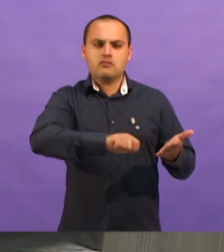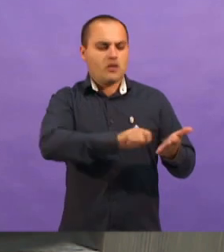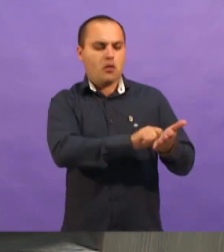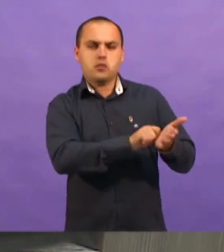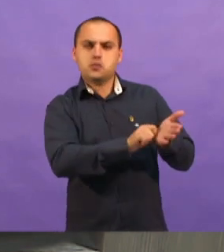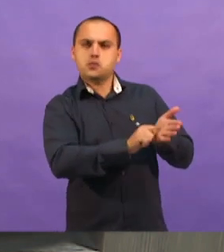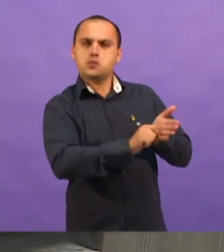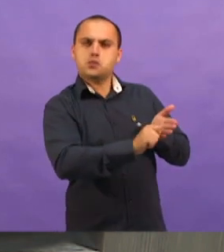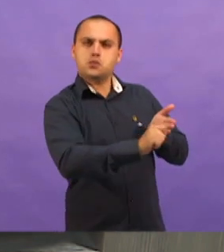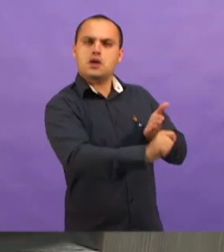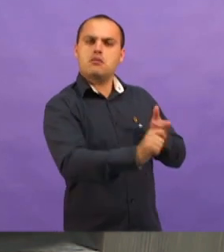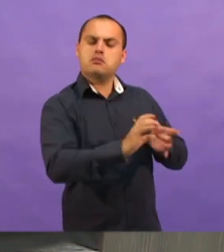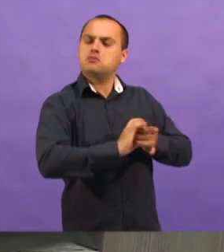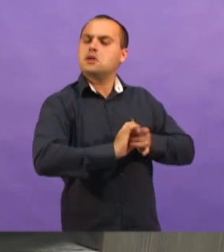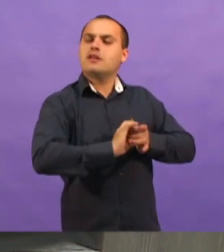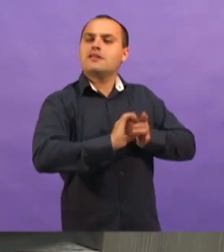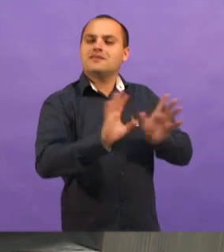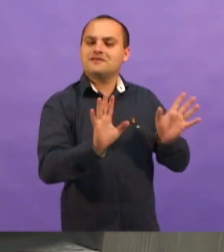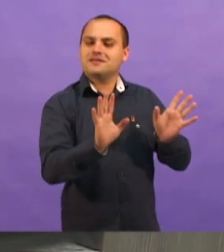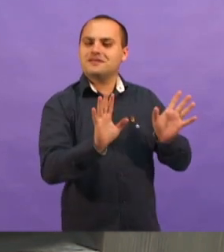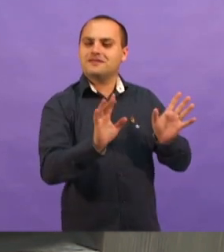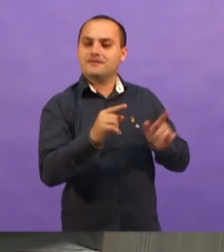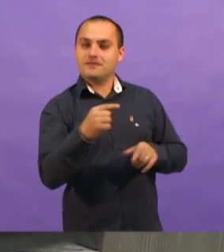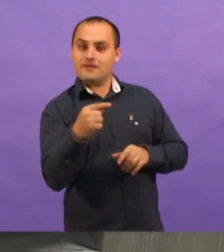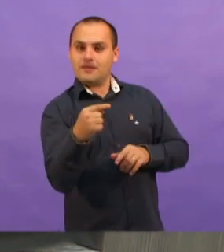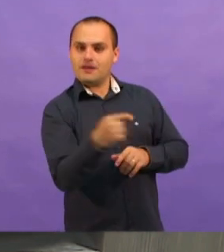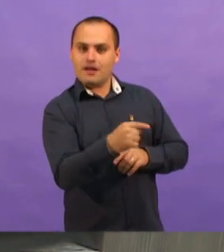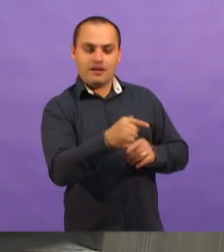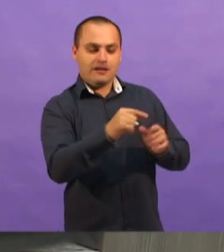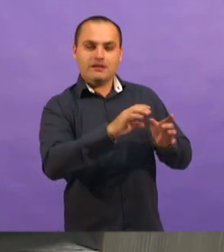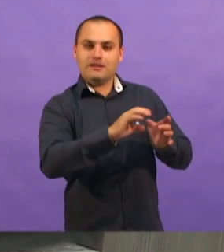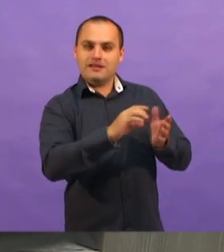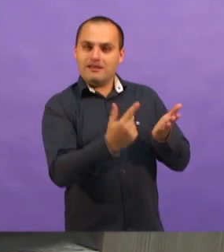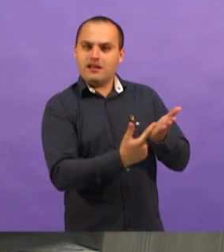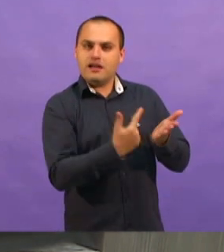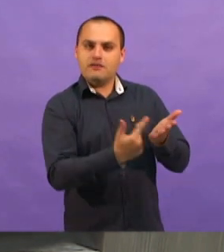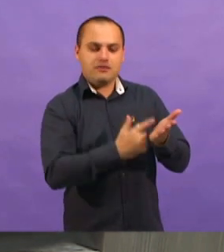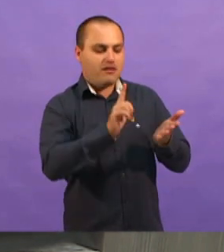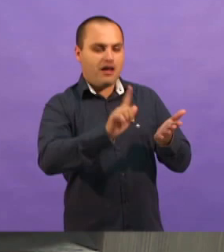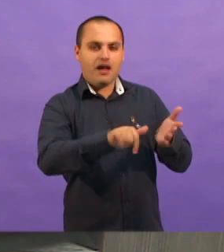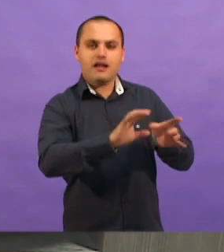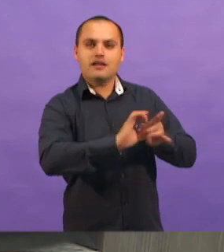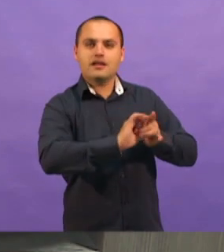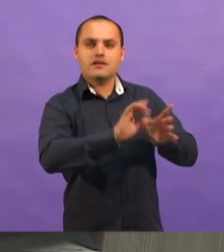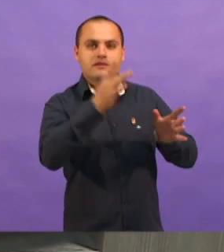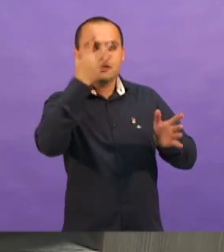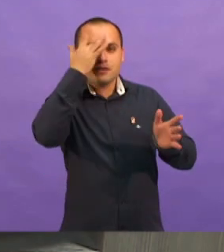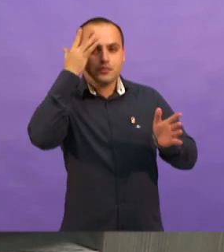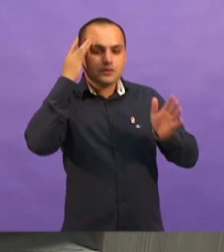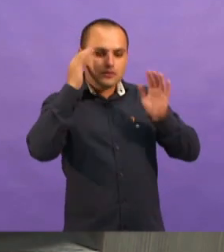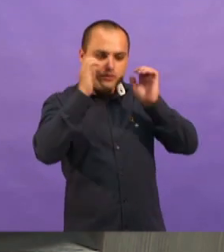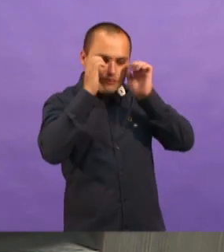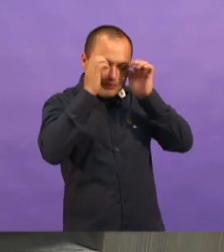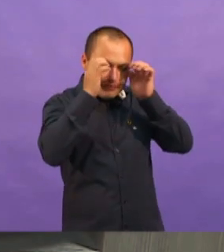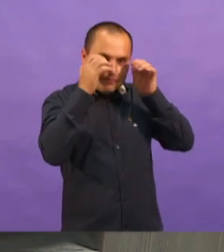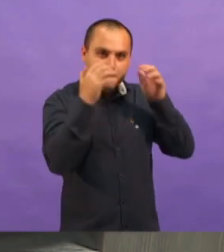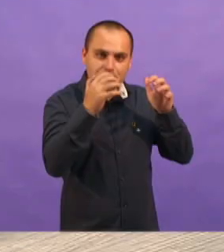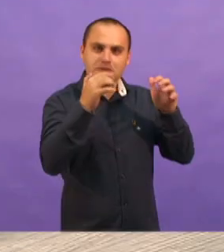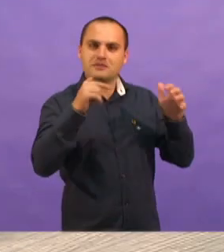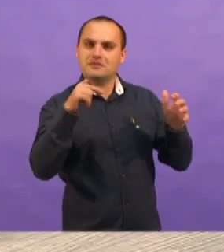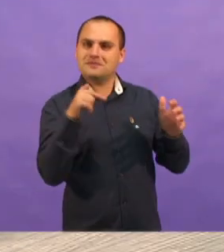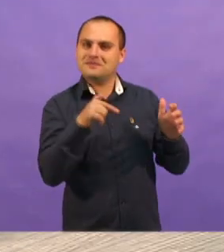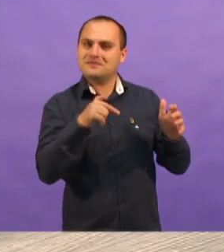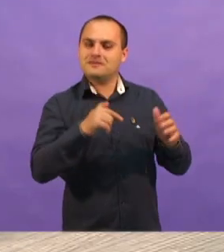sublinhar, entende? Então, o livro tem essa coisa do lúdico que encanta, né? Eu acredito.